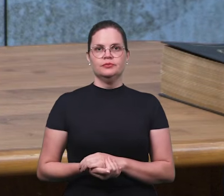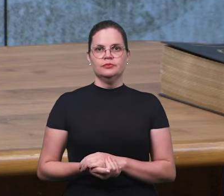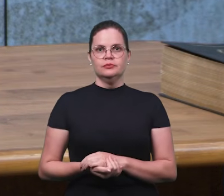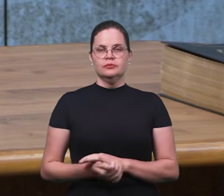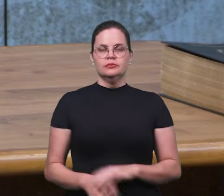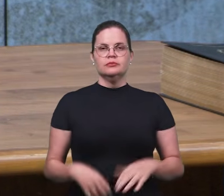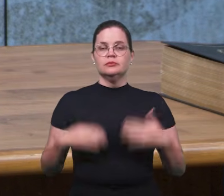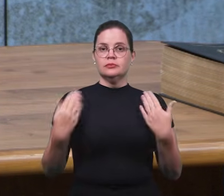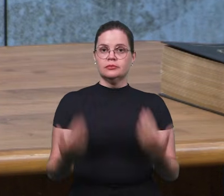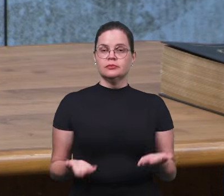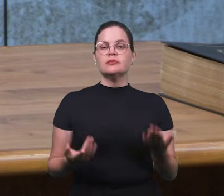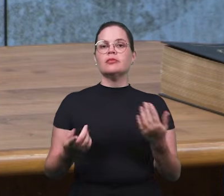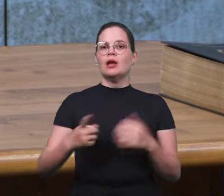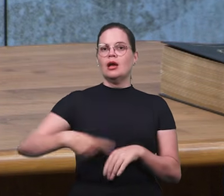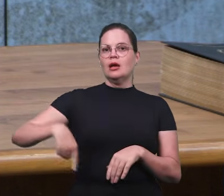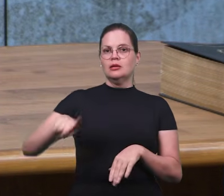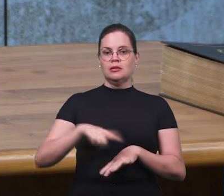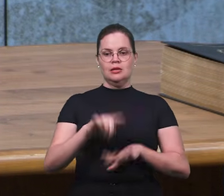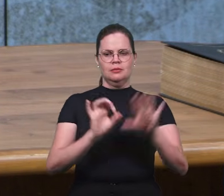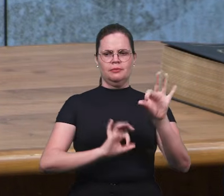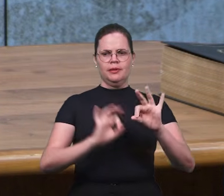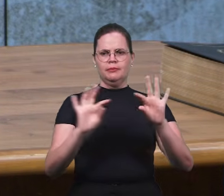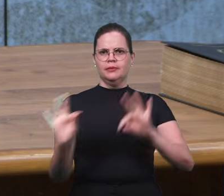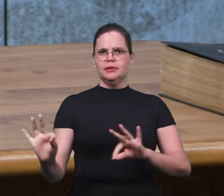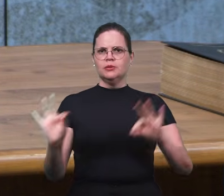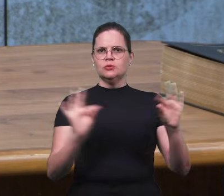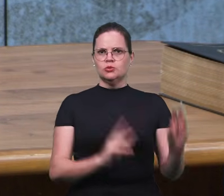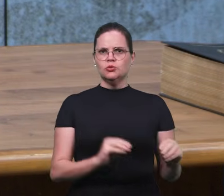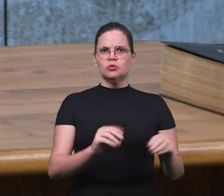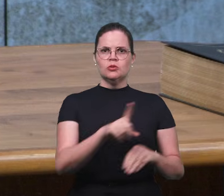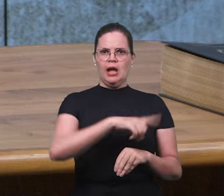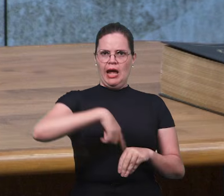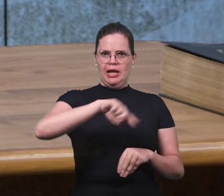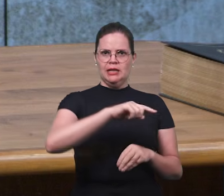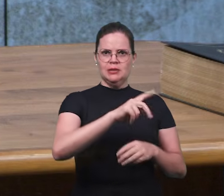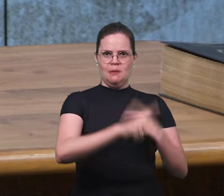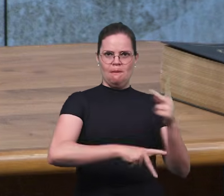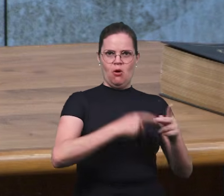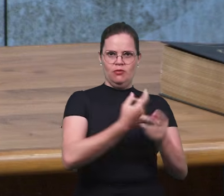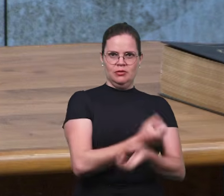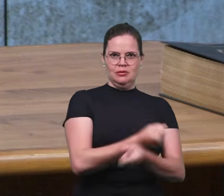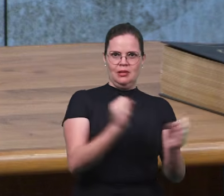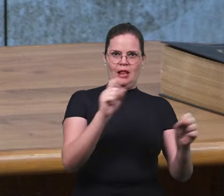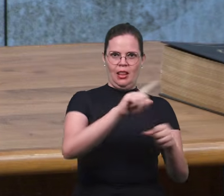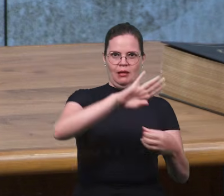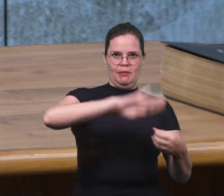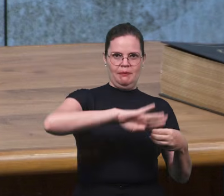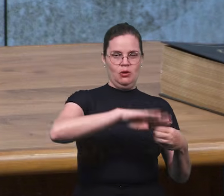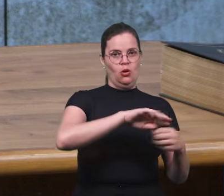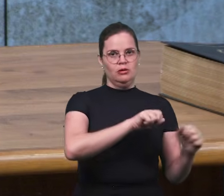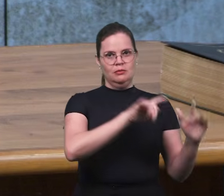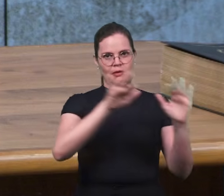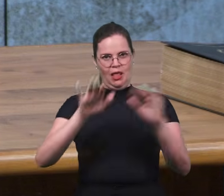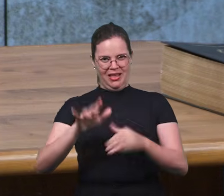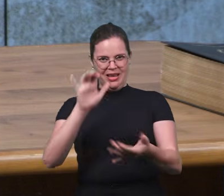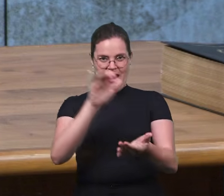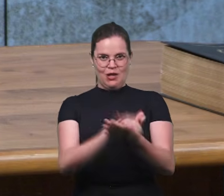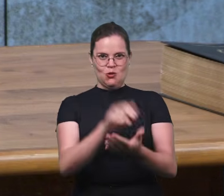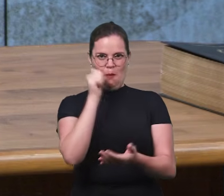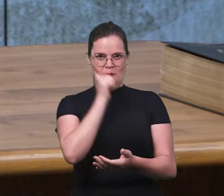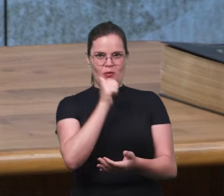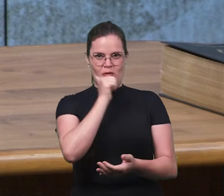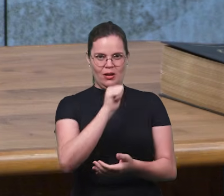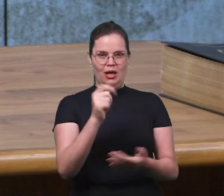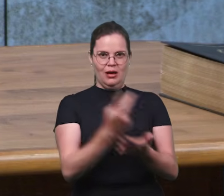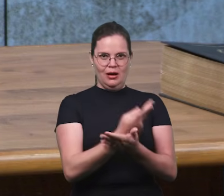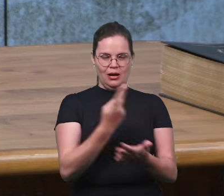E assim o fizeram os que tornaram do cativeiro. E apartaram-se os sacerdotes